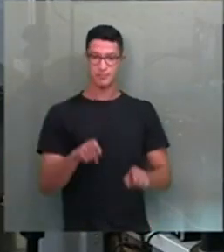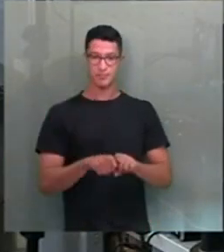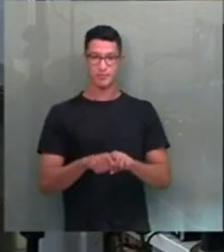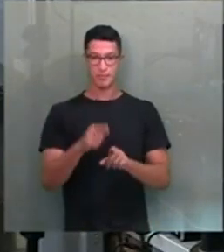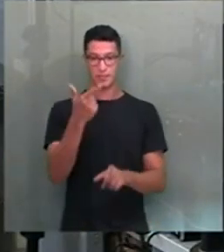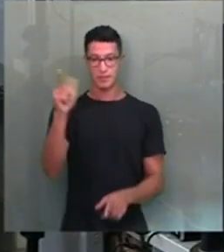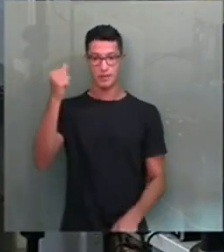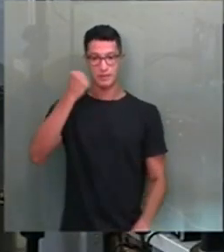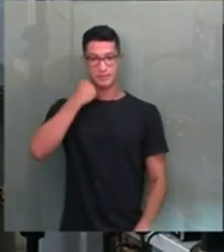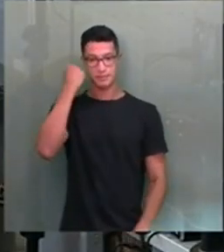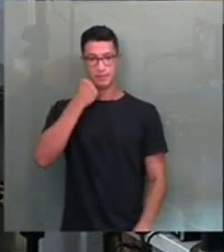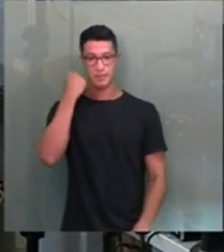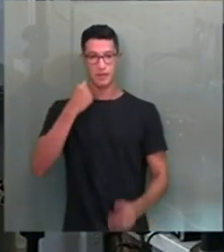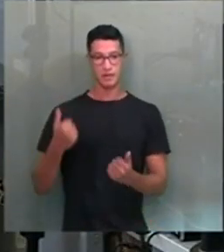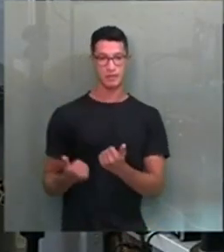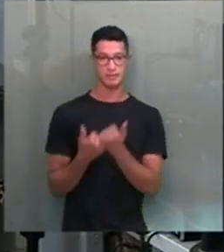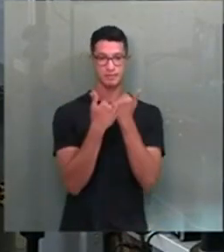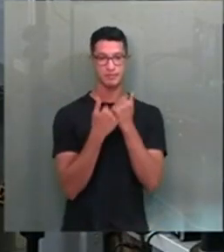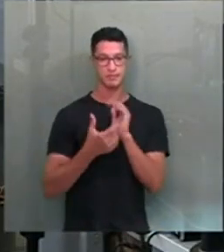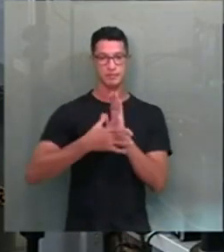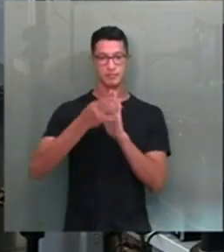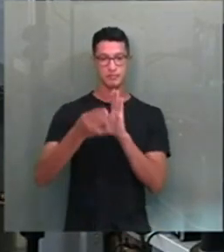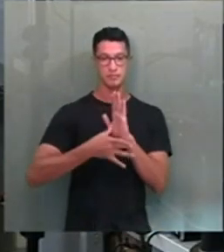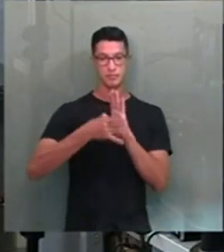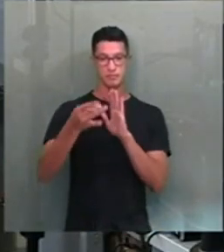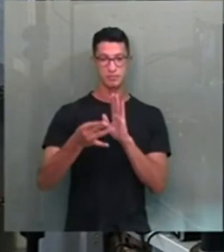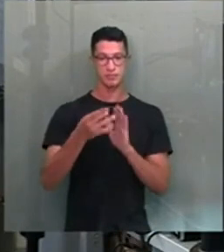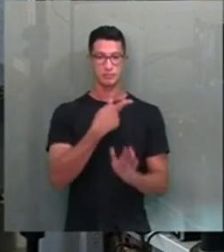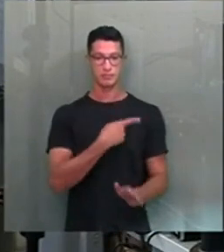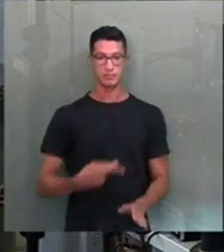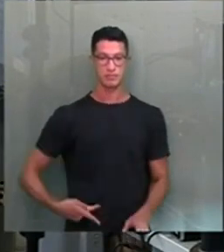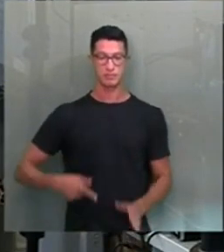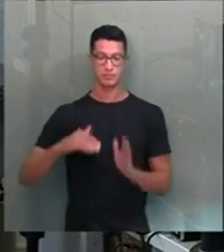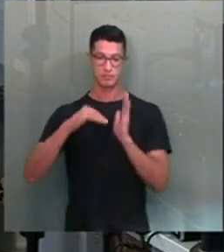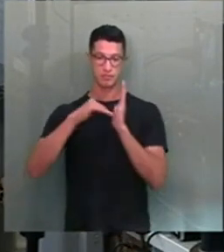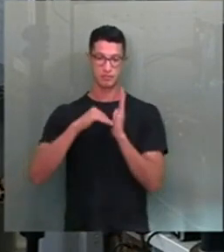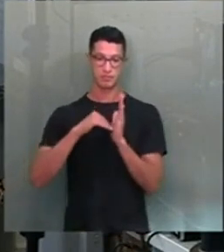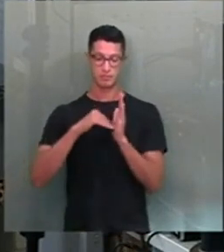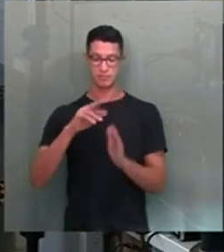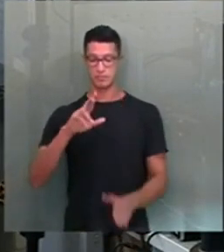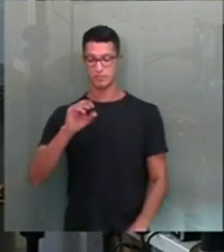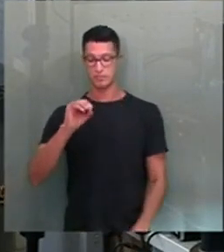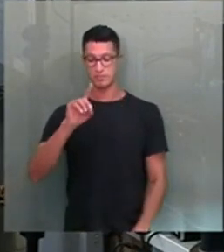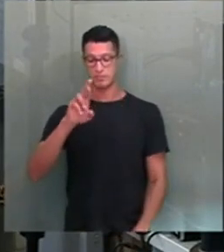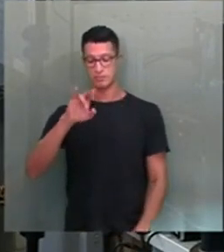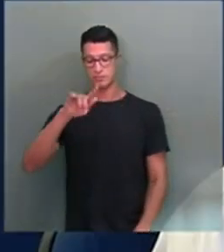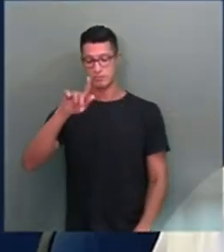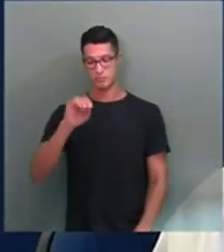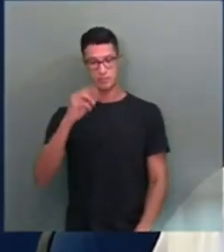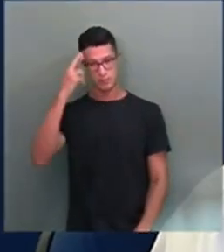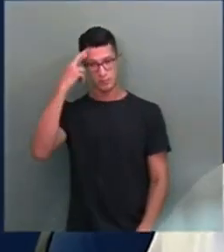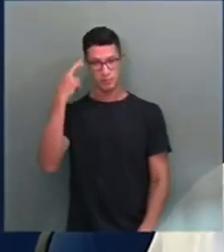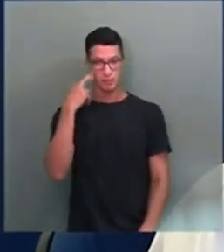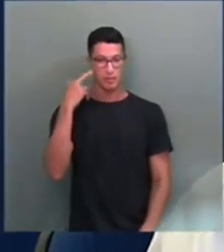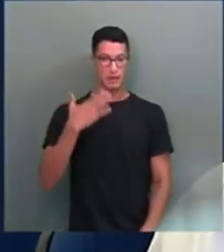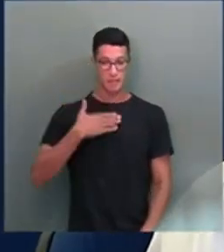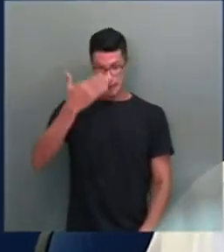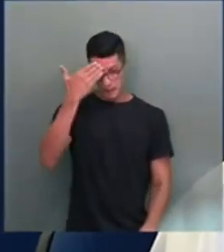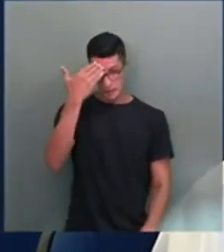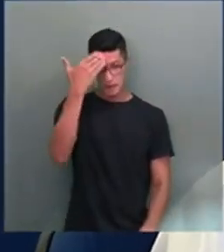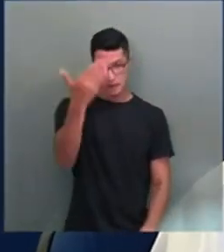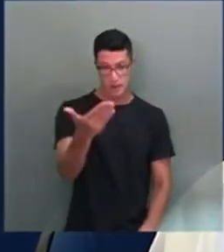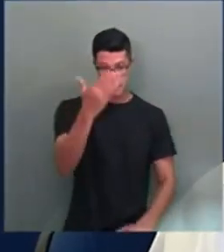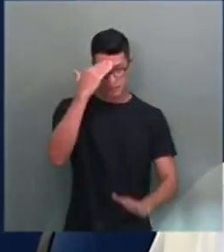demais senadores que apoiaram o requerimento, ao presidente do Senado, Rodrigo Pacheco, minha gratidão pela